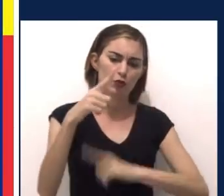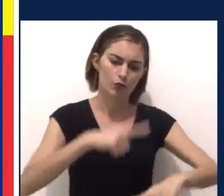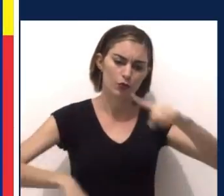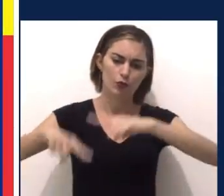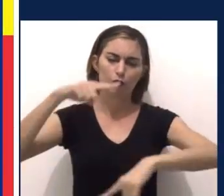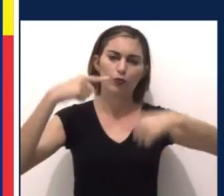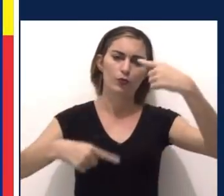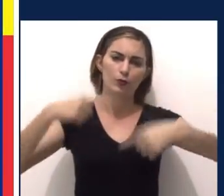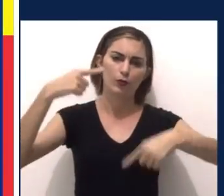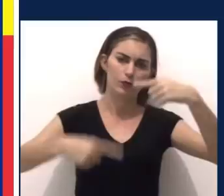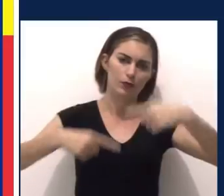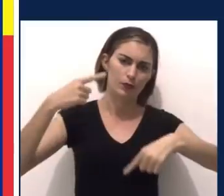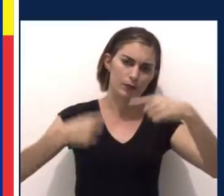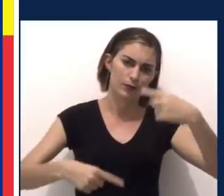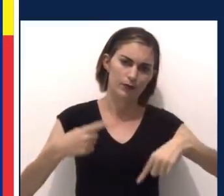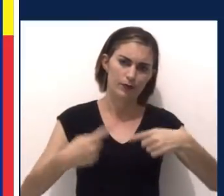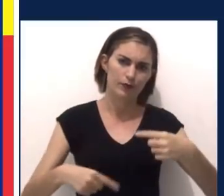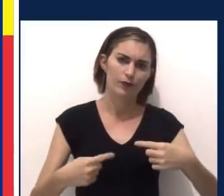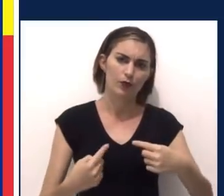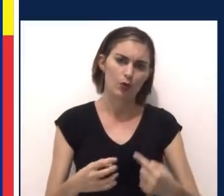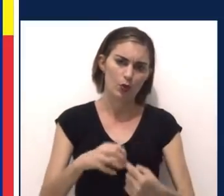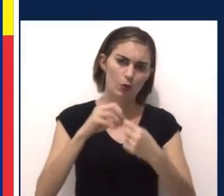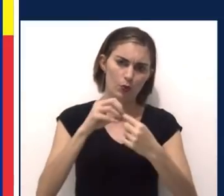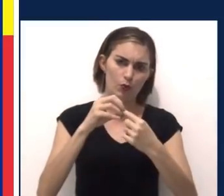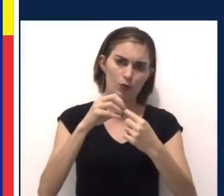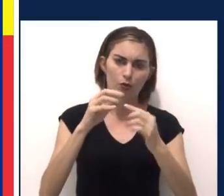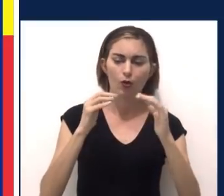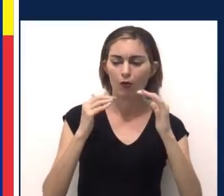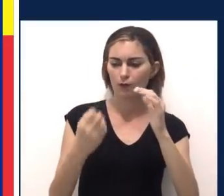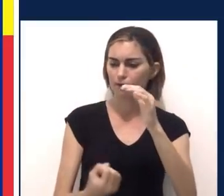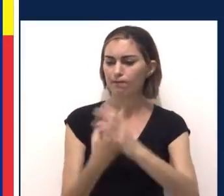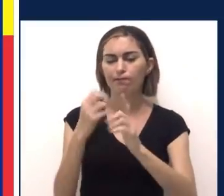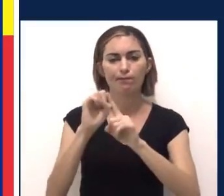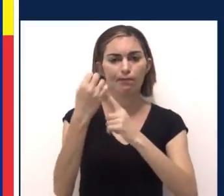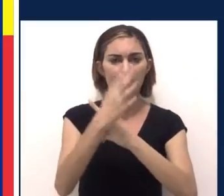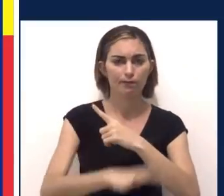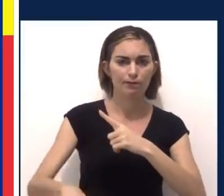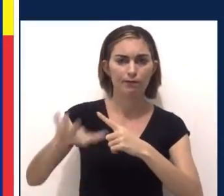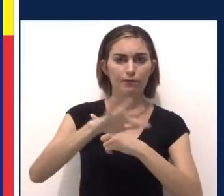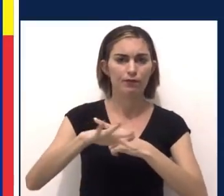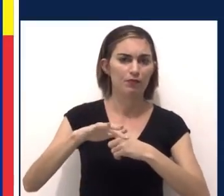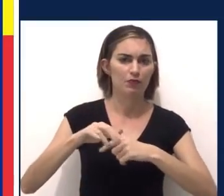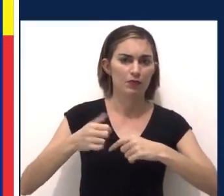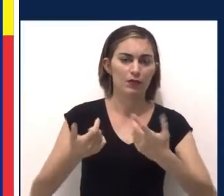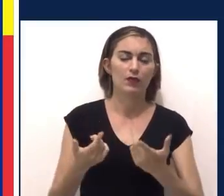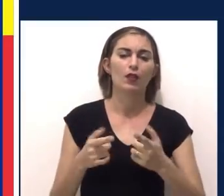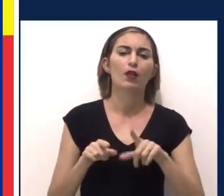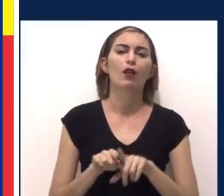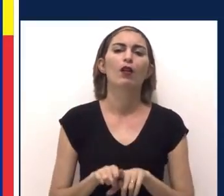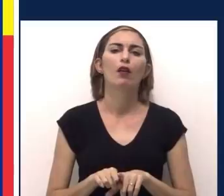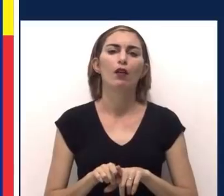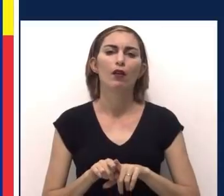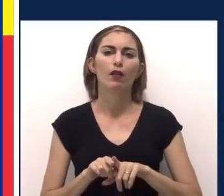político exclusivo e único sobre a formação social, sem